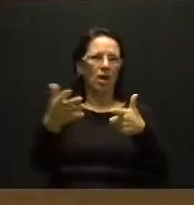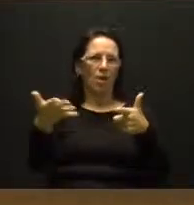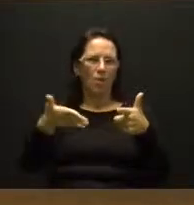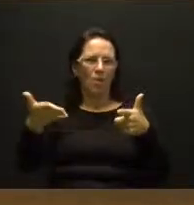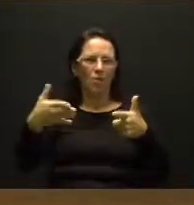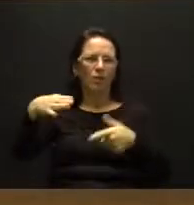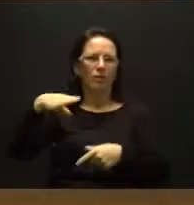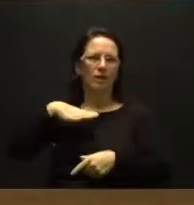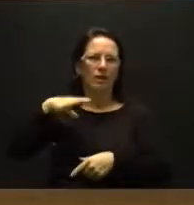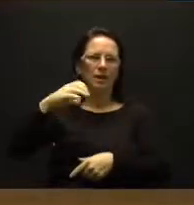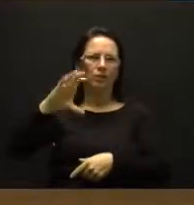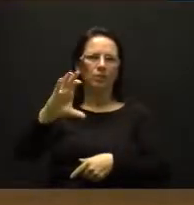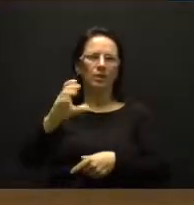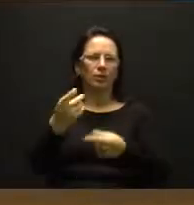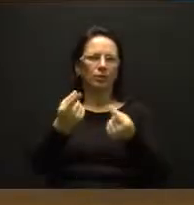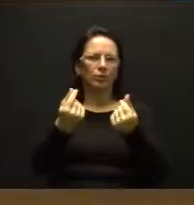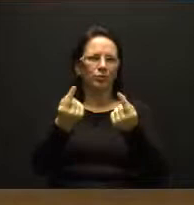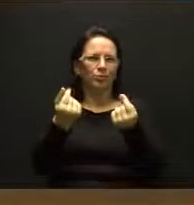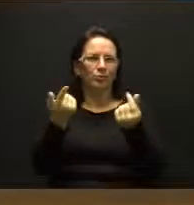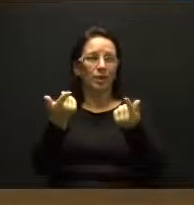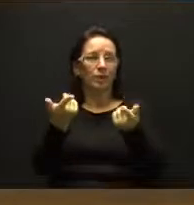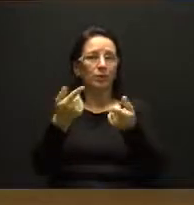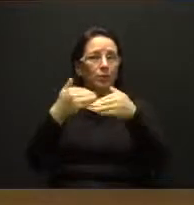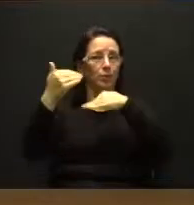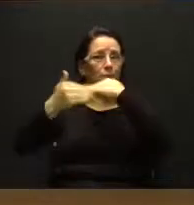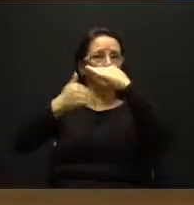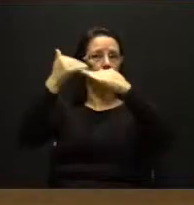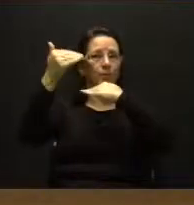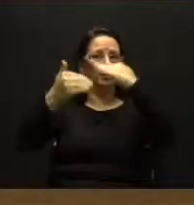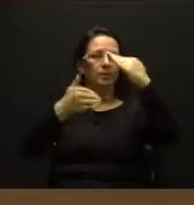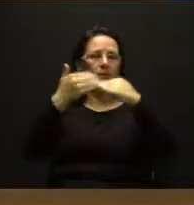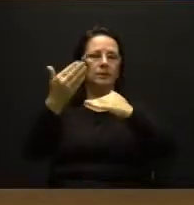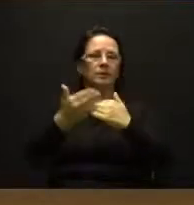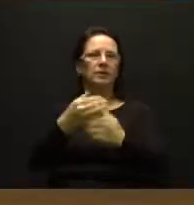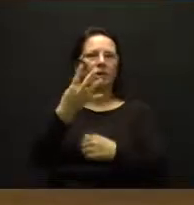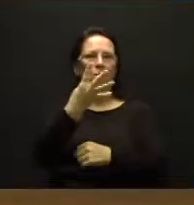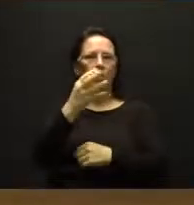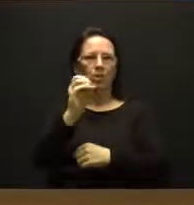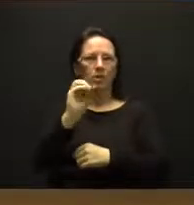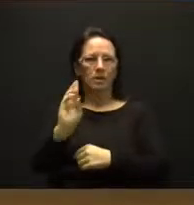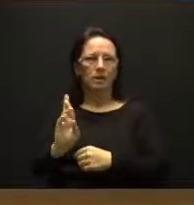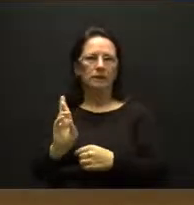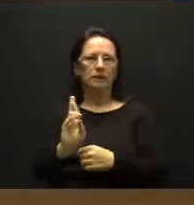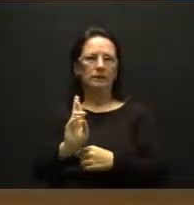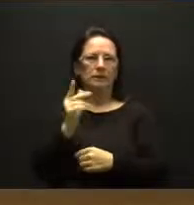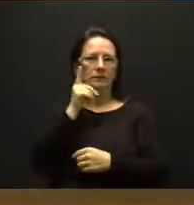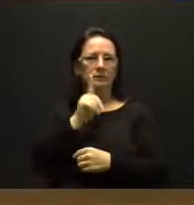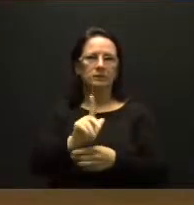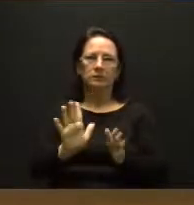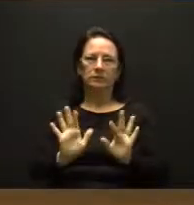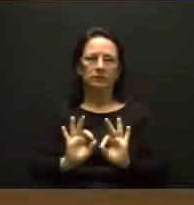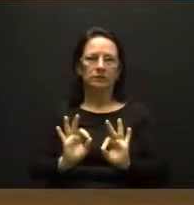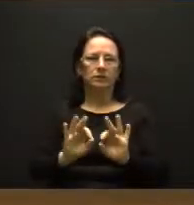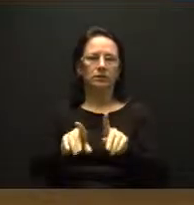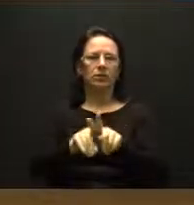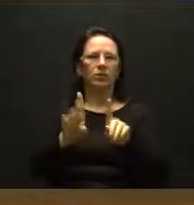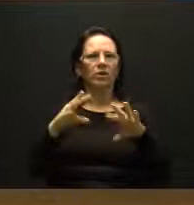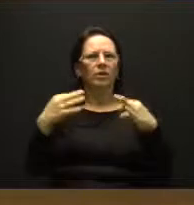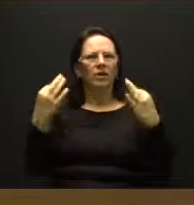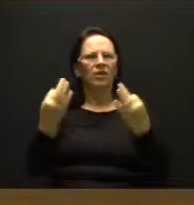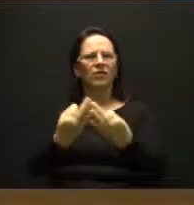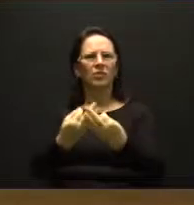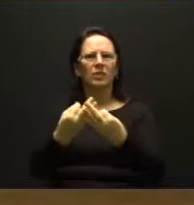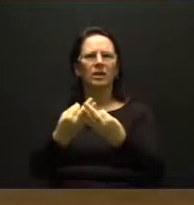cubatão com esse preço de mercado que está super é alto com 400 reais não consegue e eles querem que as famílias da